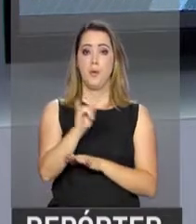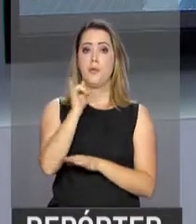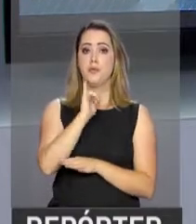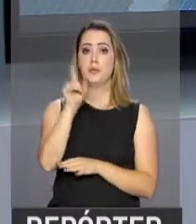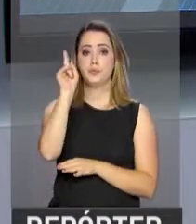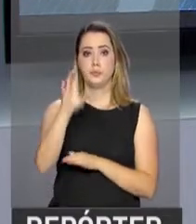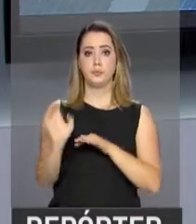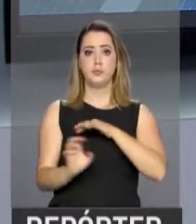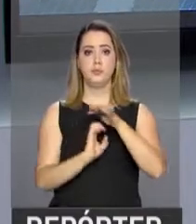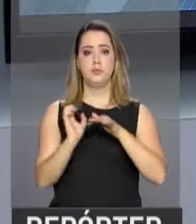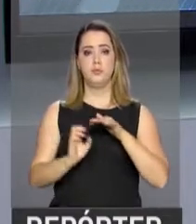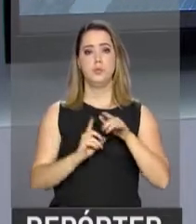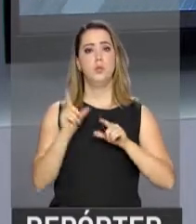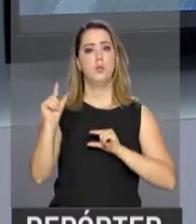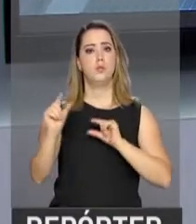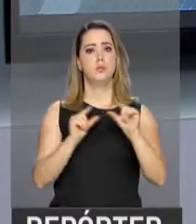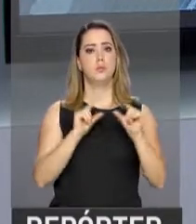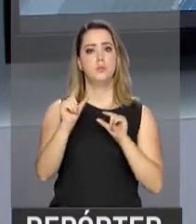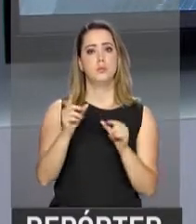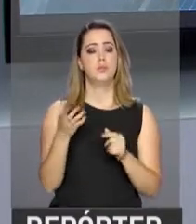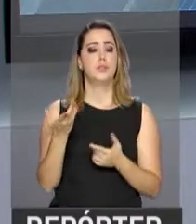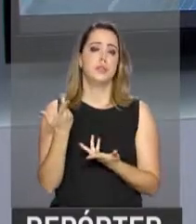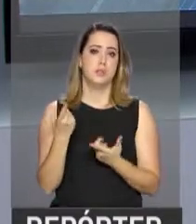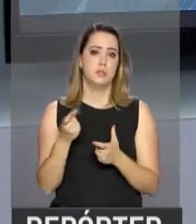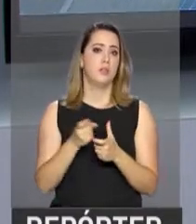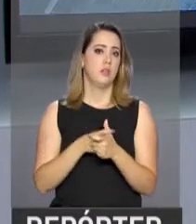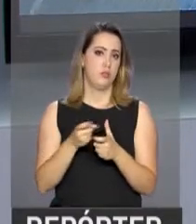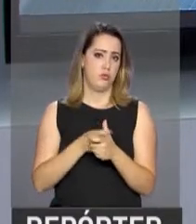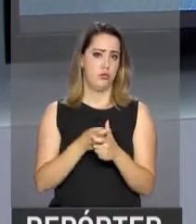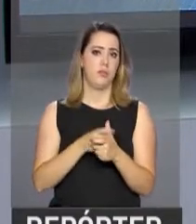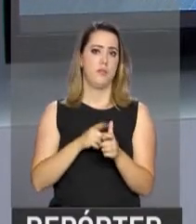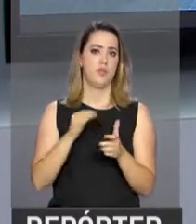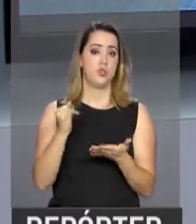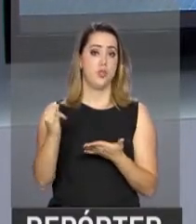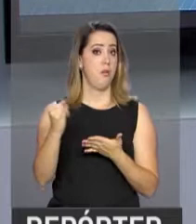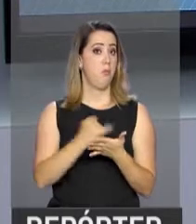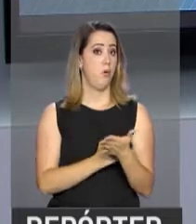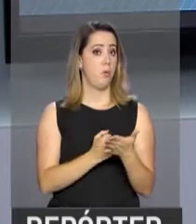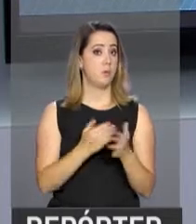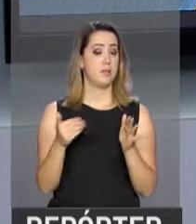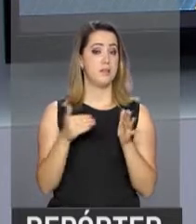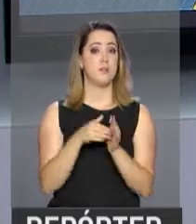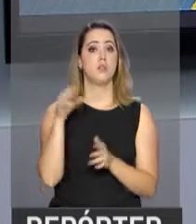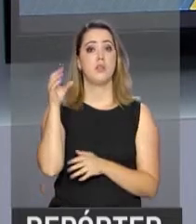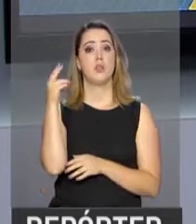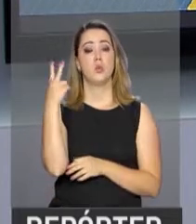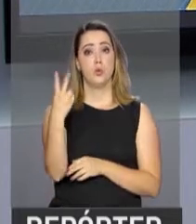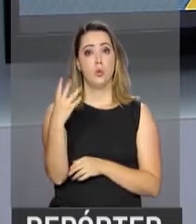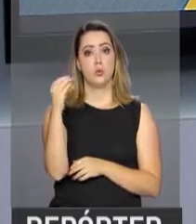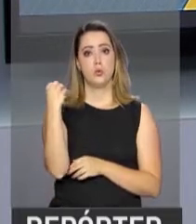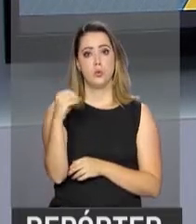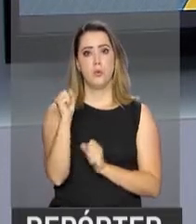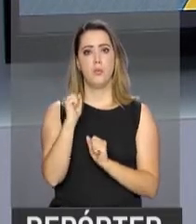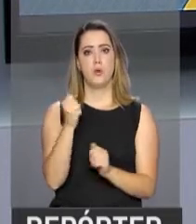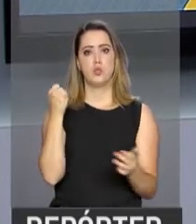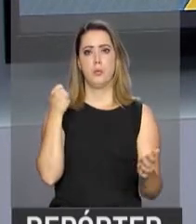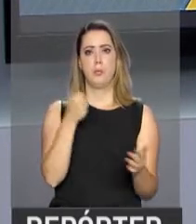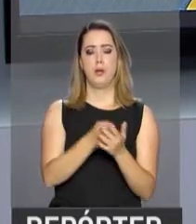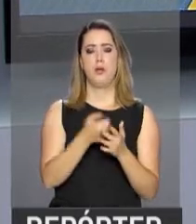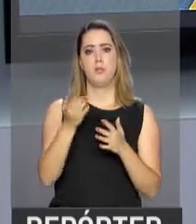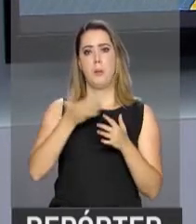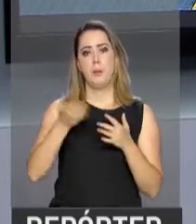é microempreendedor individual e está com impostos atrasados até 2 de outubro é possível pagar os débitos em